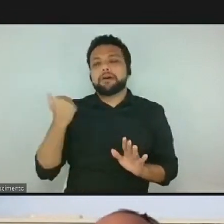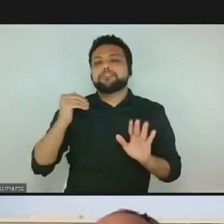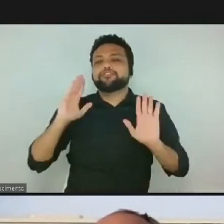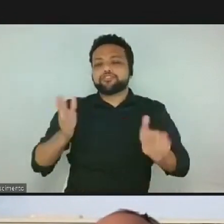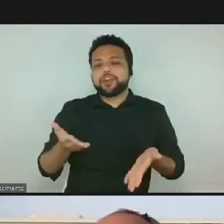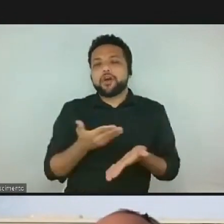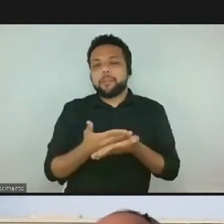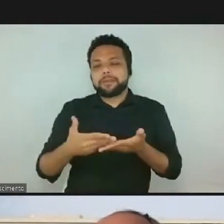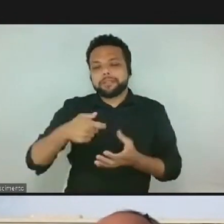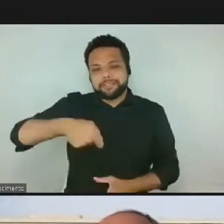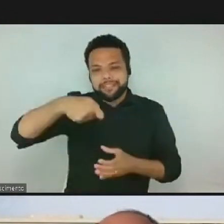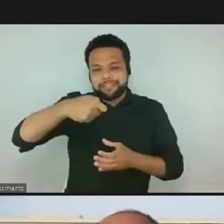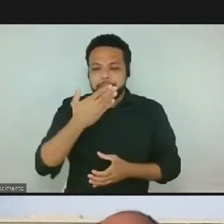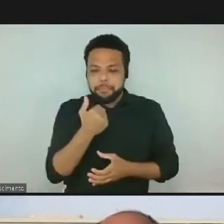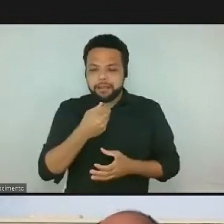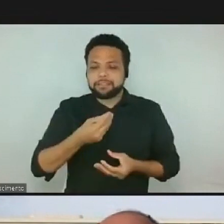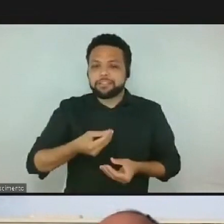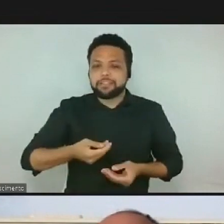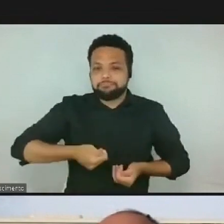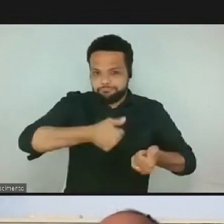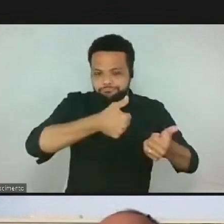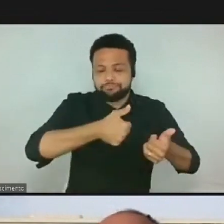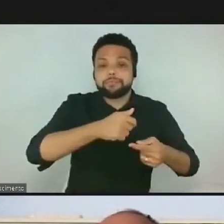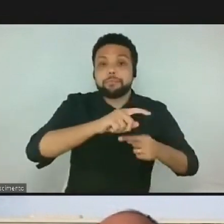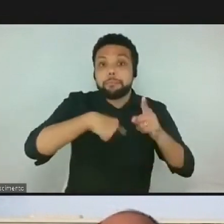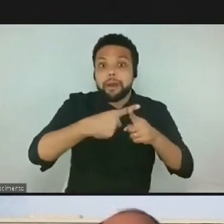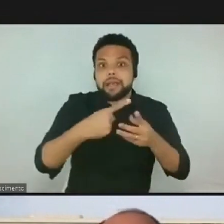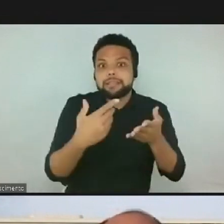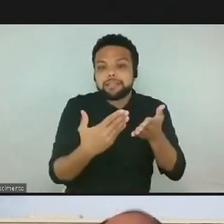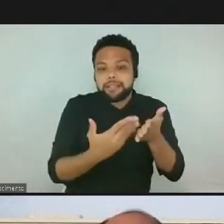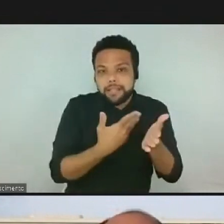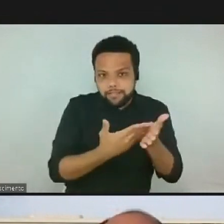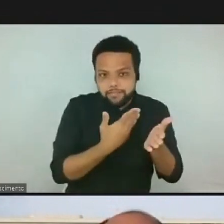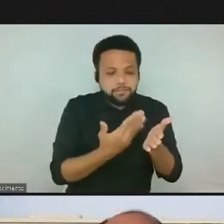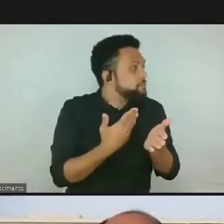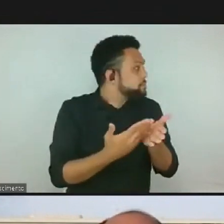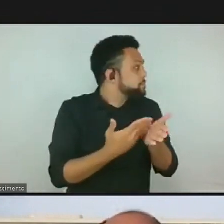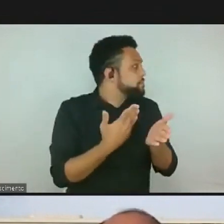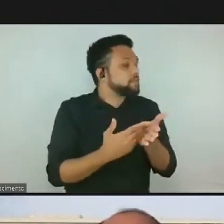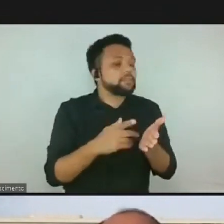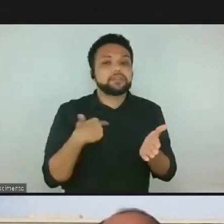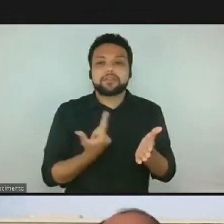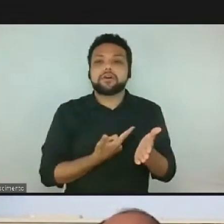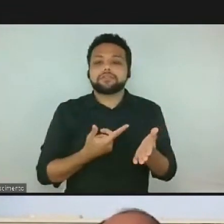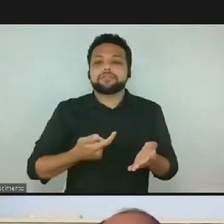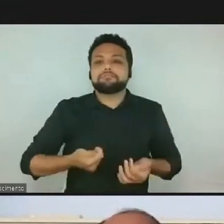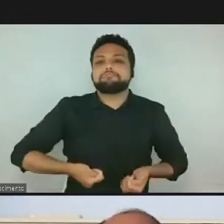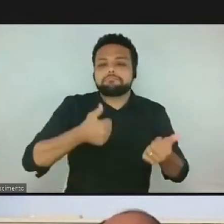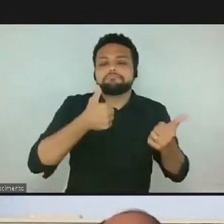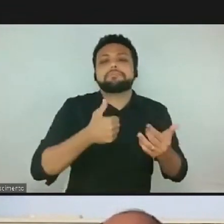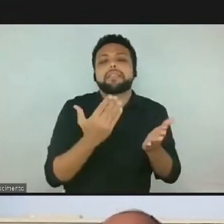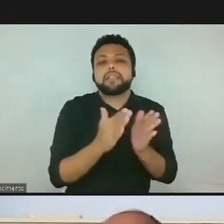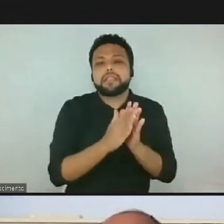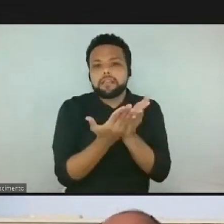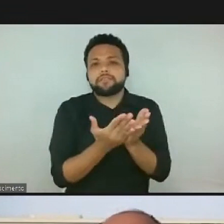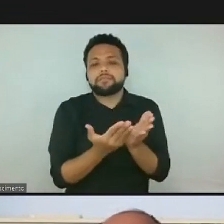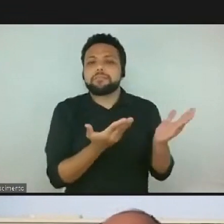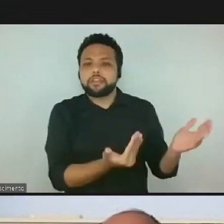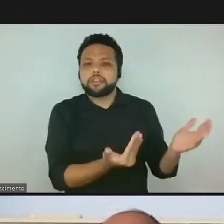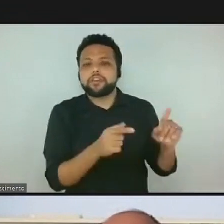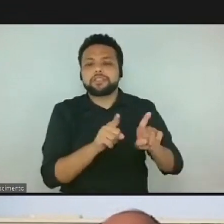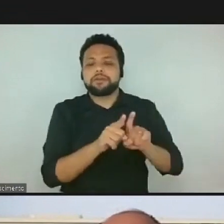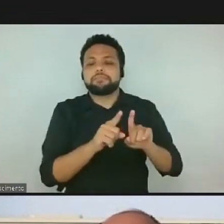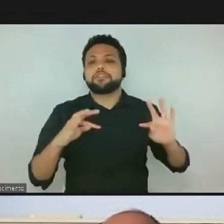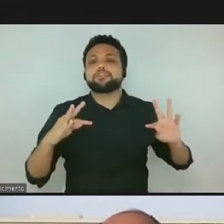livros, porque a gente conseguiu o apoio de uma editora, então foram livros para jovens e para toda a família, e